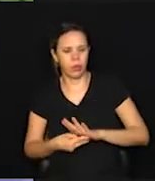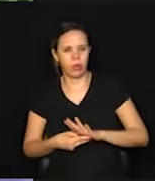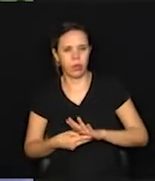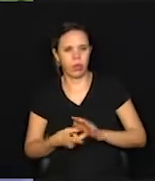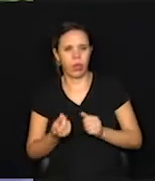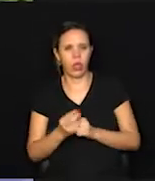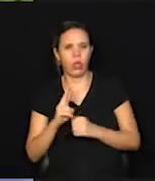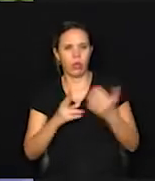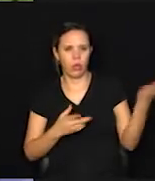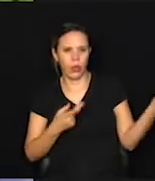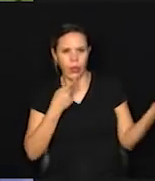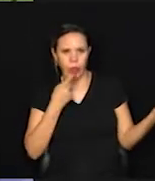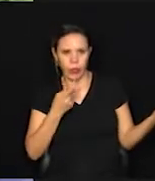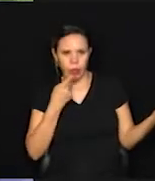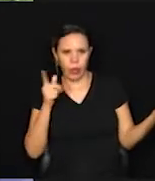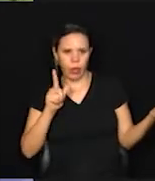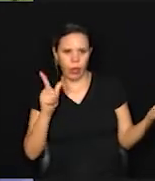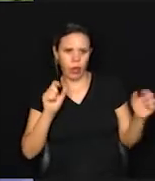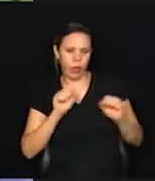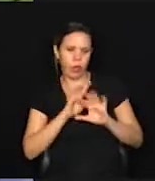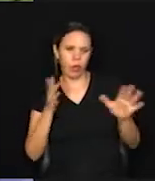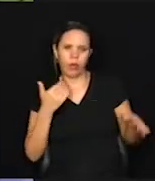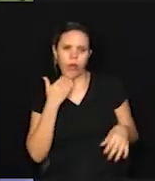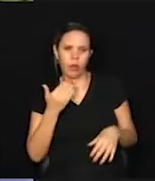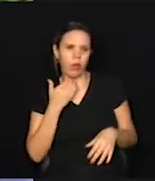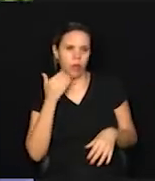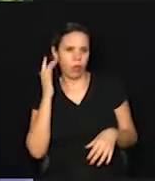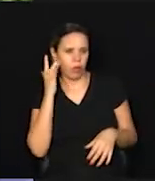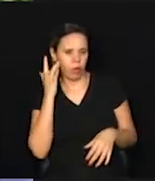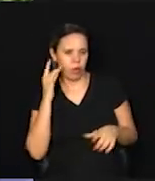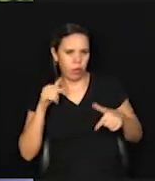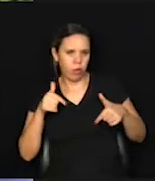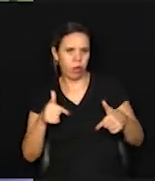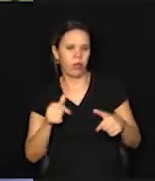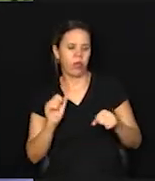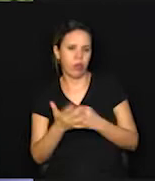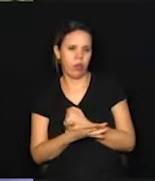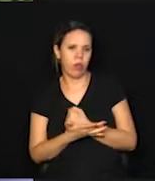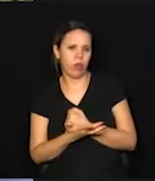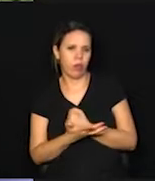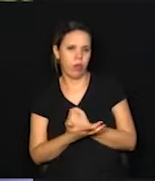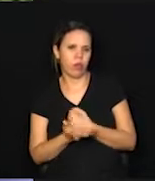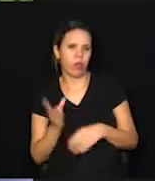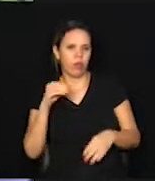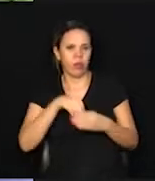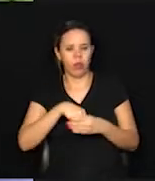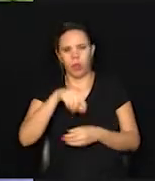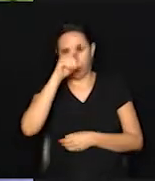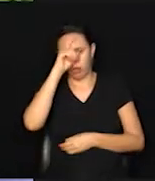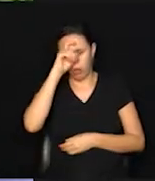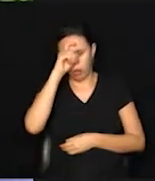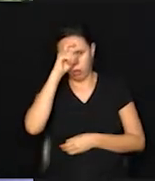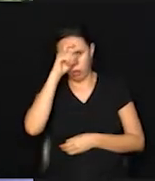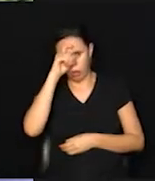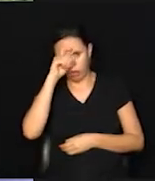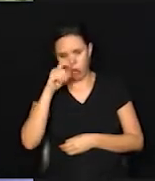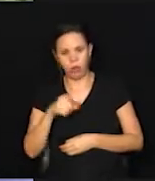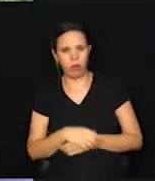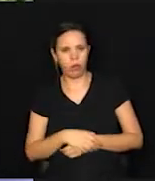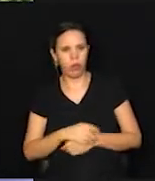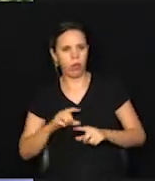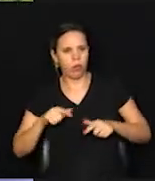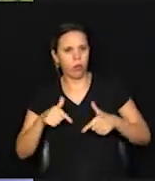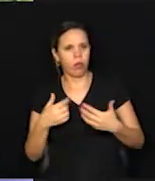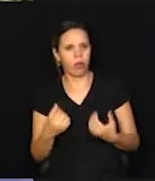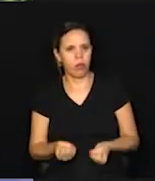Dr. Sérgio Bisogni colocou muito claramente, não adianta achar que a gente vai enfrentar a Covid para dentro do hospital, a gente vai ter que enfrentá-la necessariamente com ações